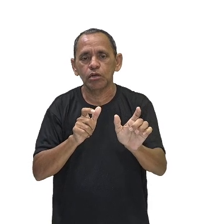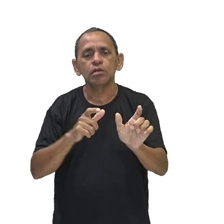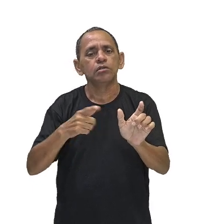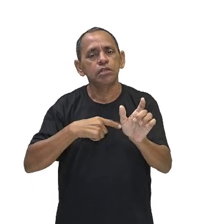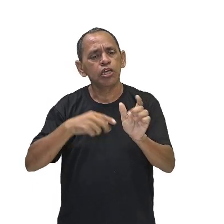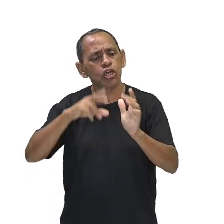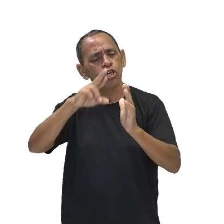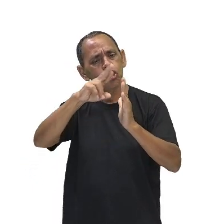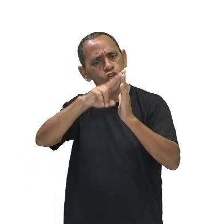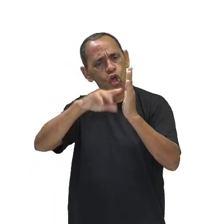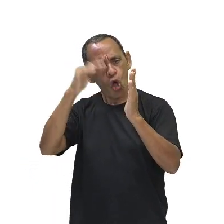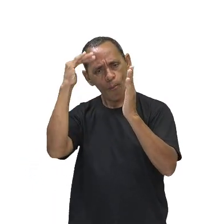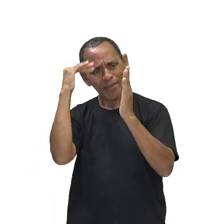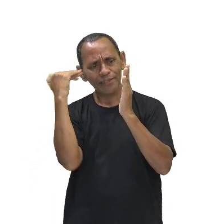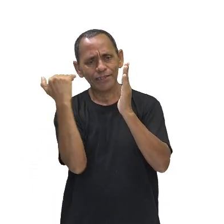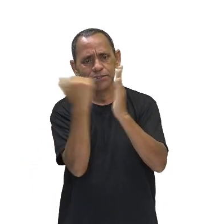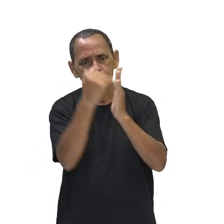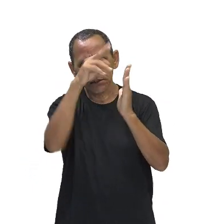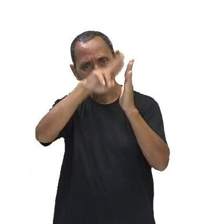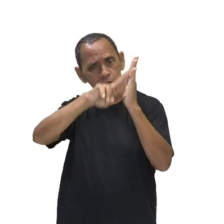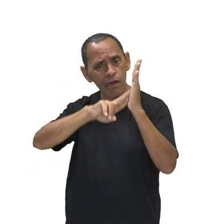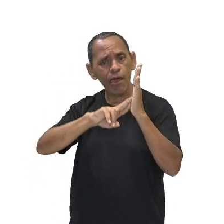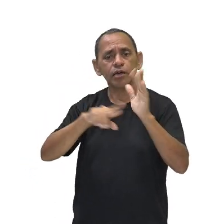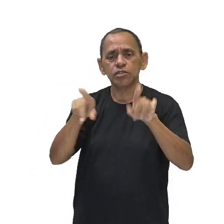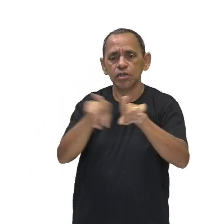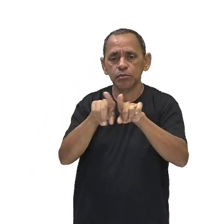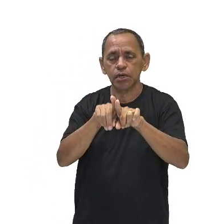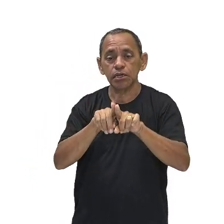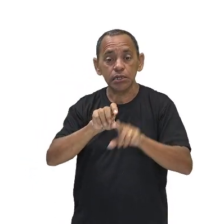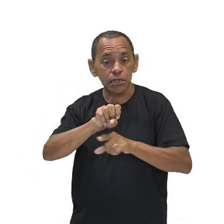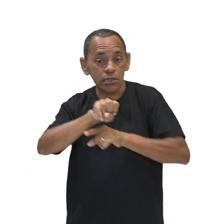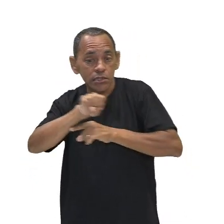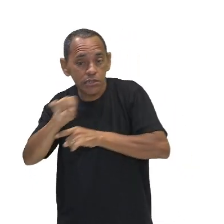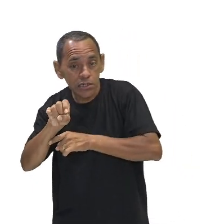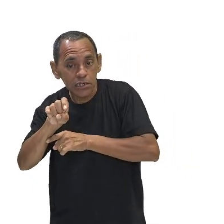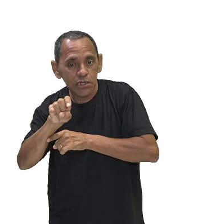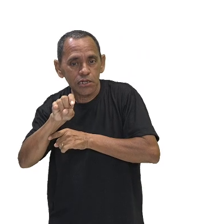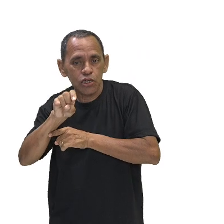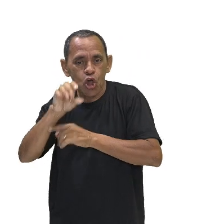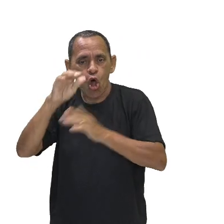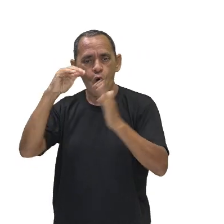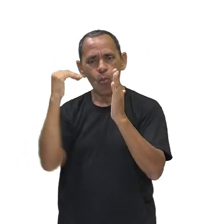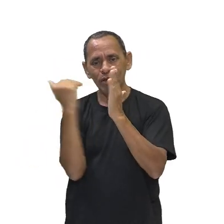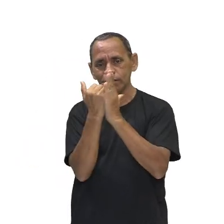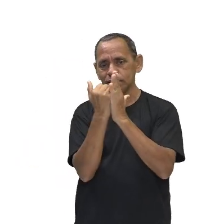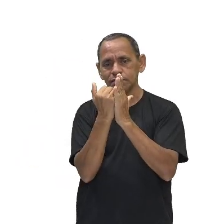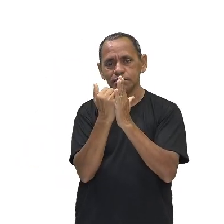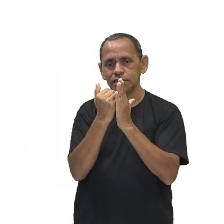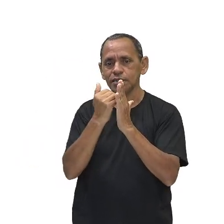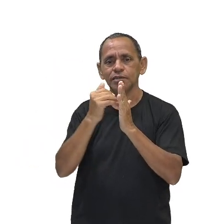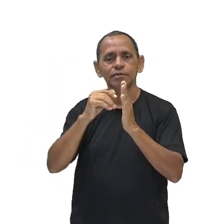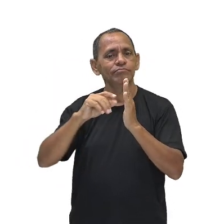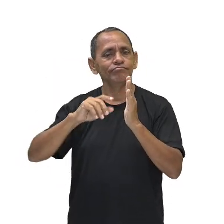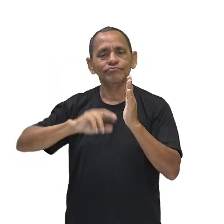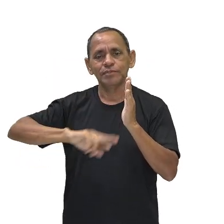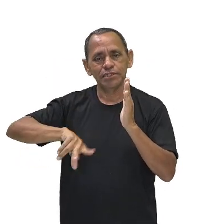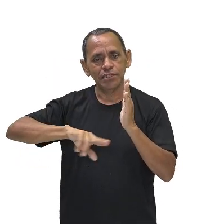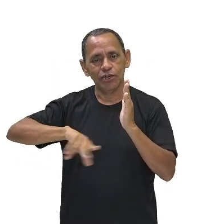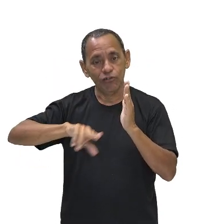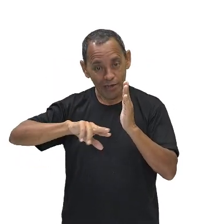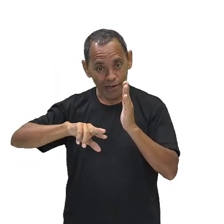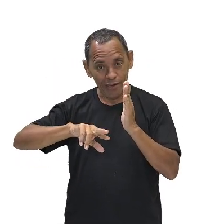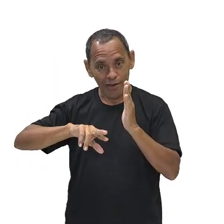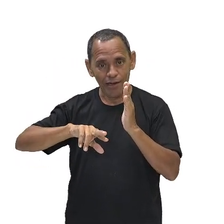cumprir, ou se não cumprir, ele sofrerá o quê? Que é a terceira característica que Durkheim chama de